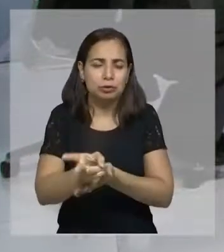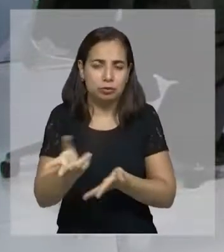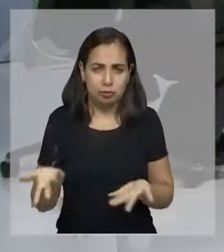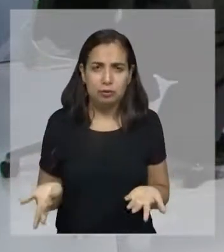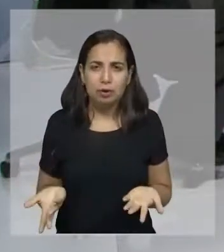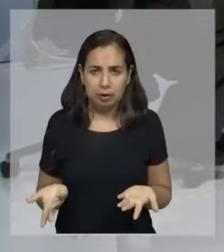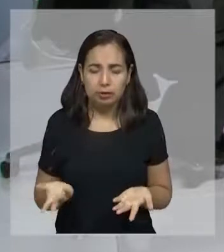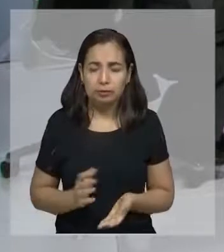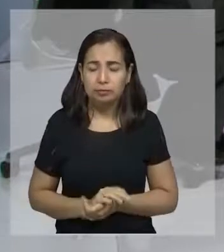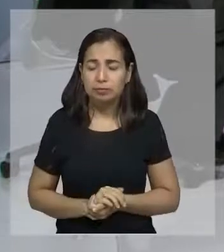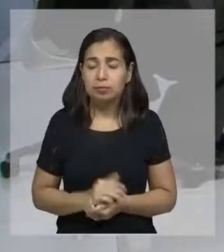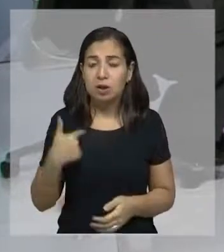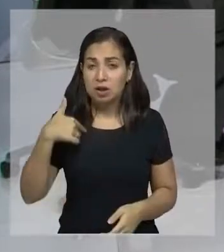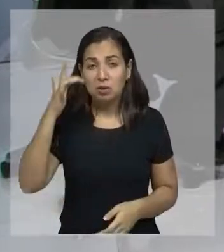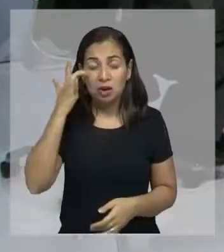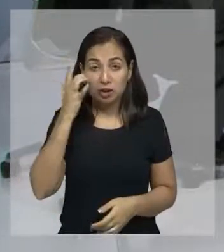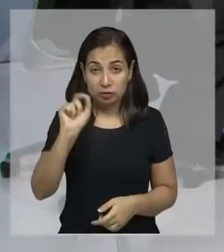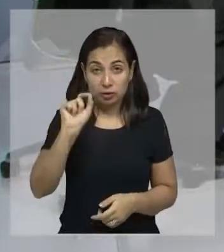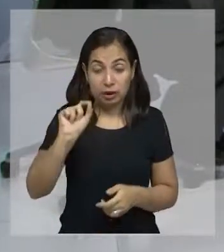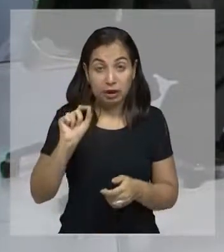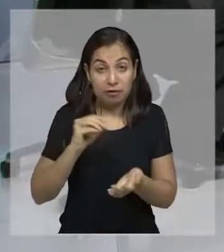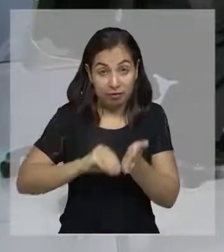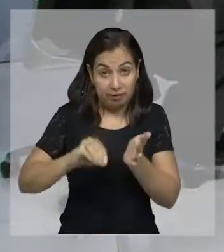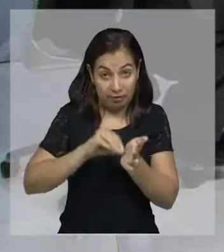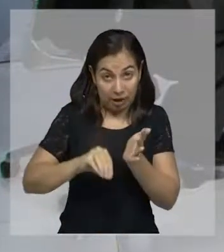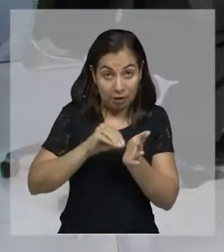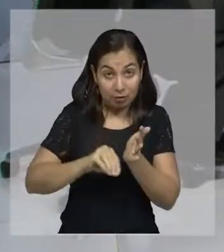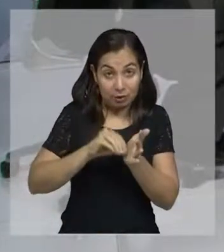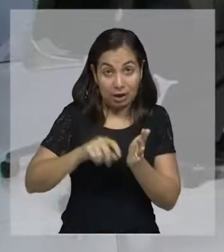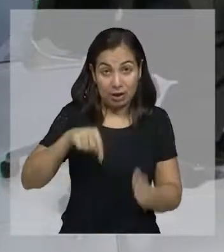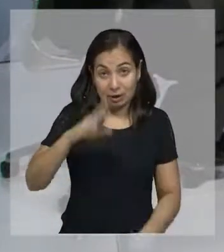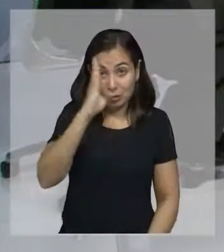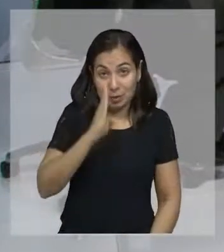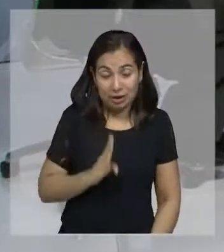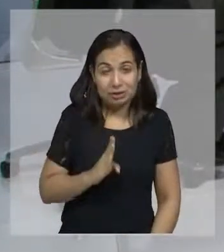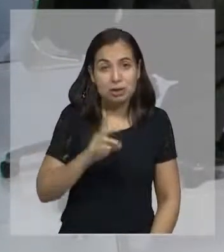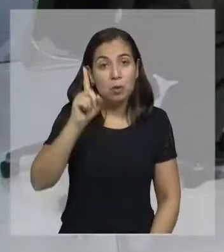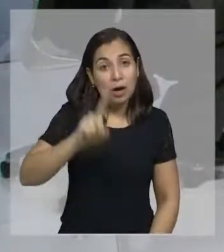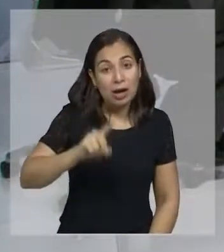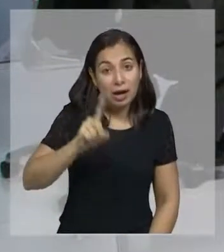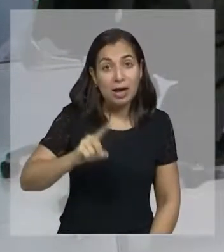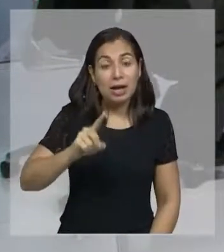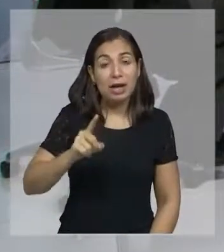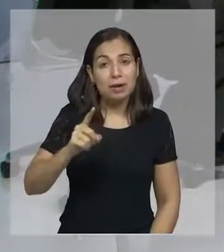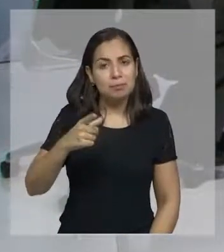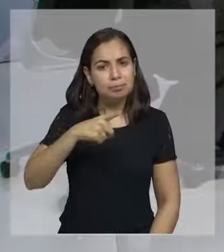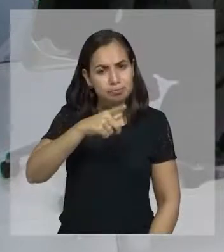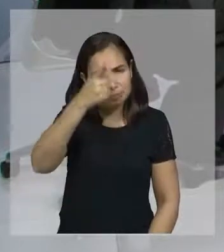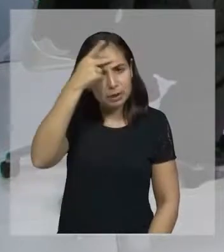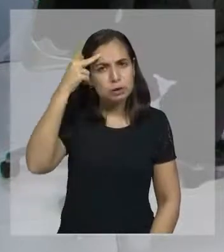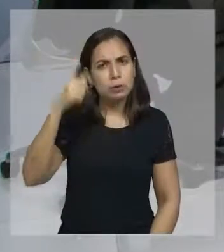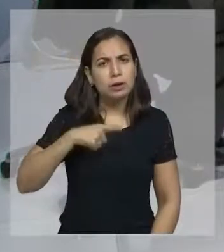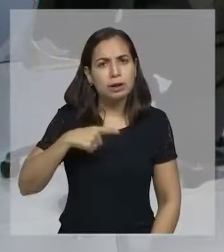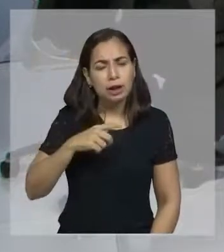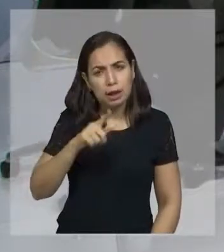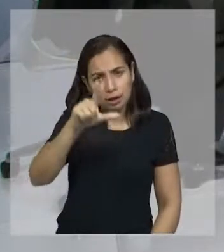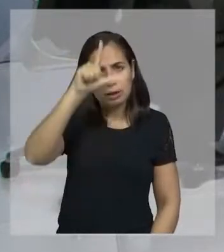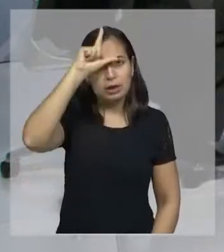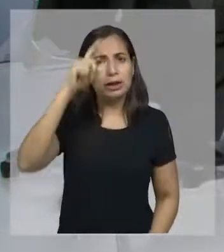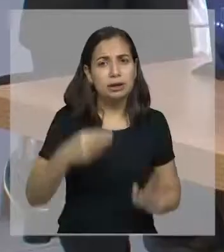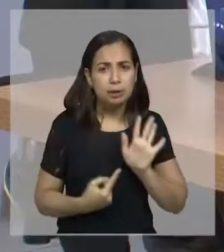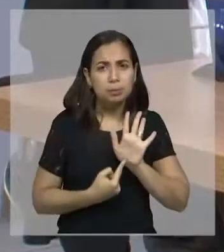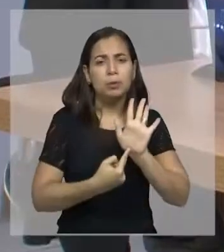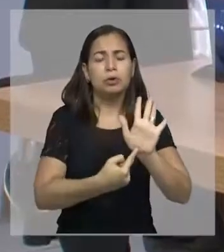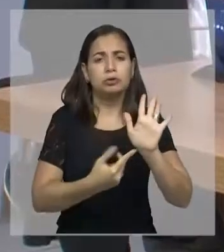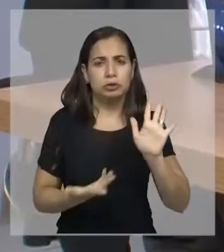Brasil simbolismos, símbolos. O único símbolo que o Brasil tem está na cadeia.